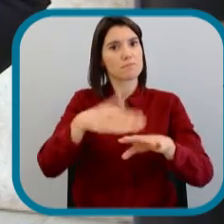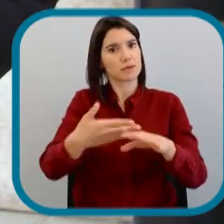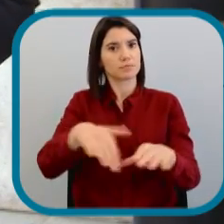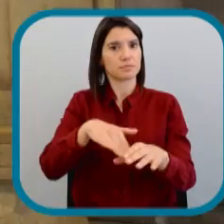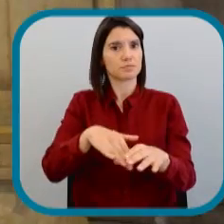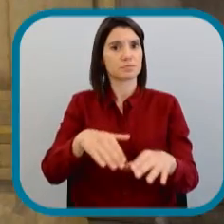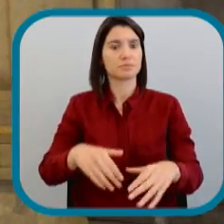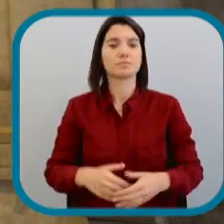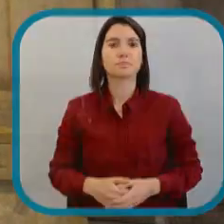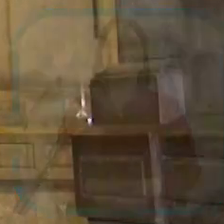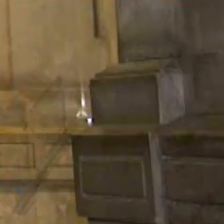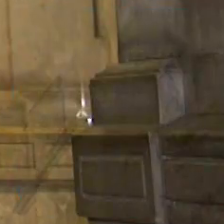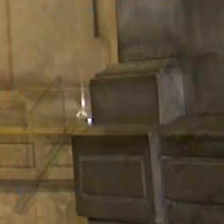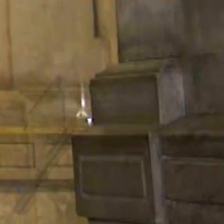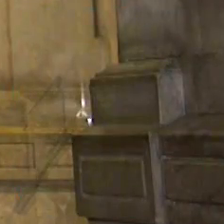de mobilização?